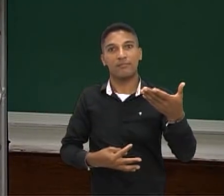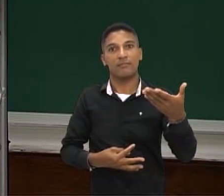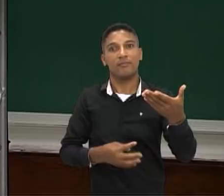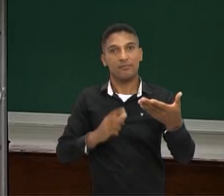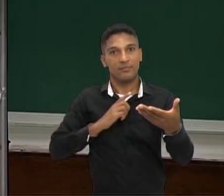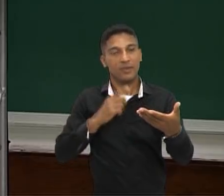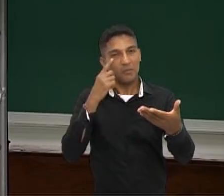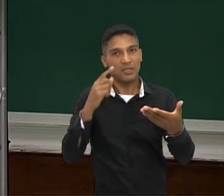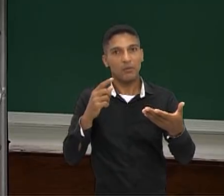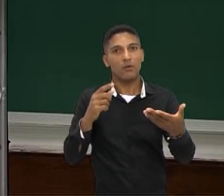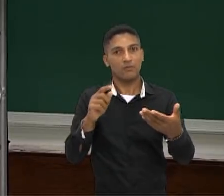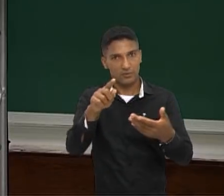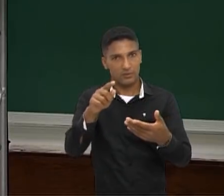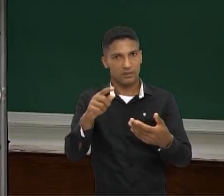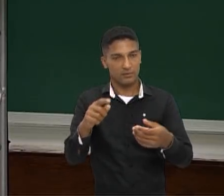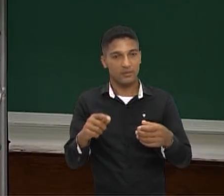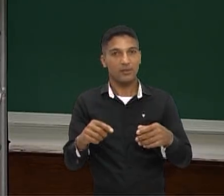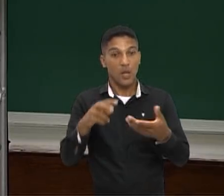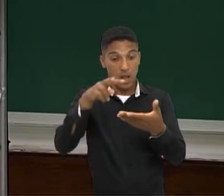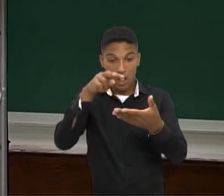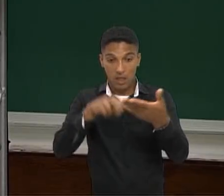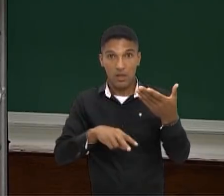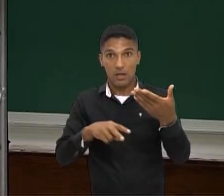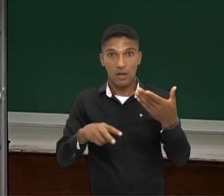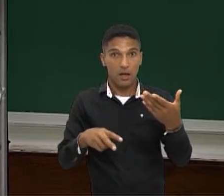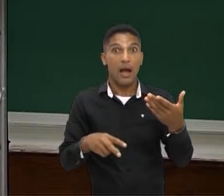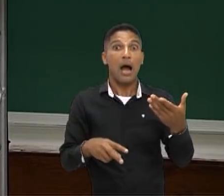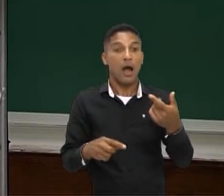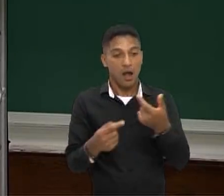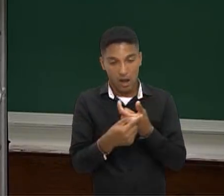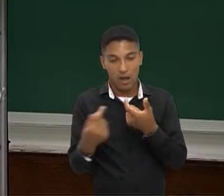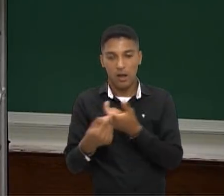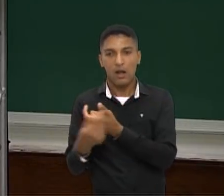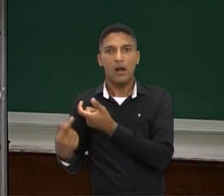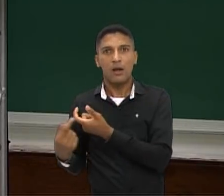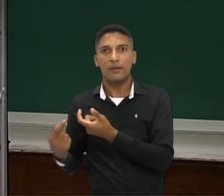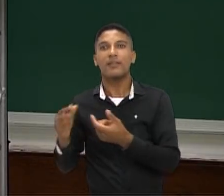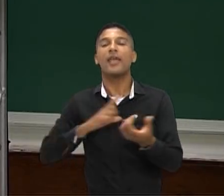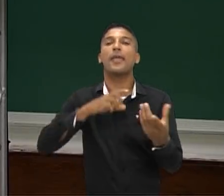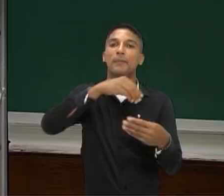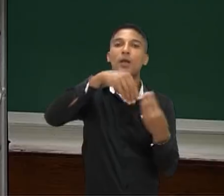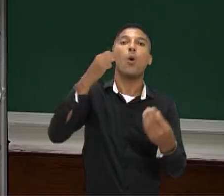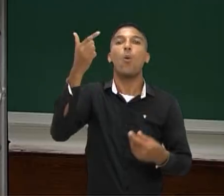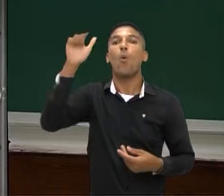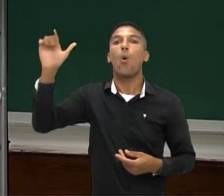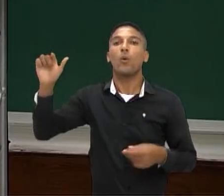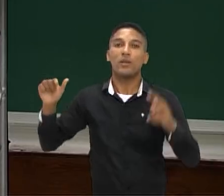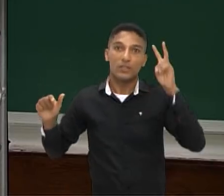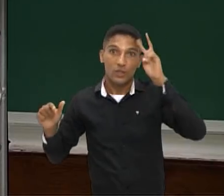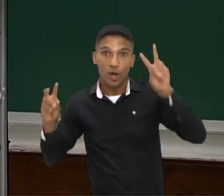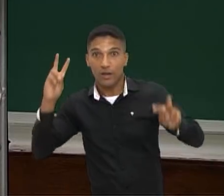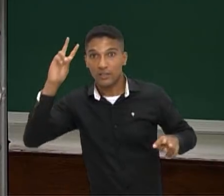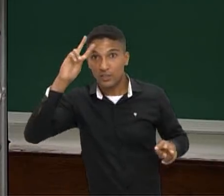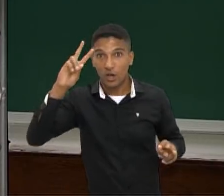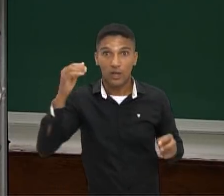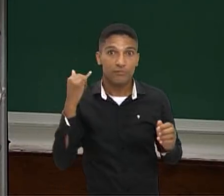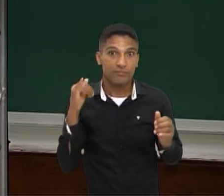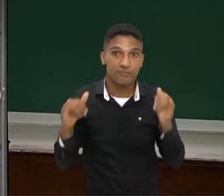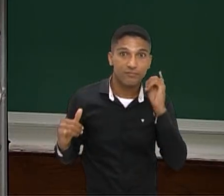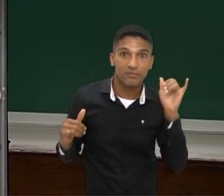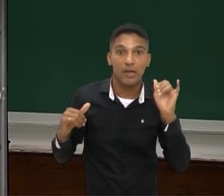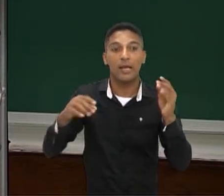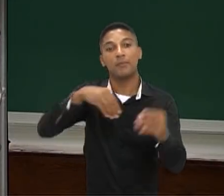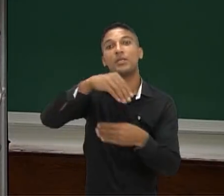tenha copiado o fragmento, ou simplesmente fez a resposta, captou que aqui a gente tem aqui no mínimo 3 textos literários famosos,